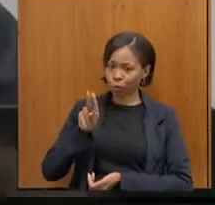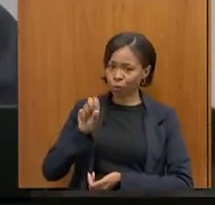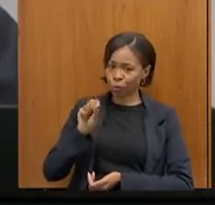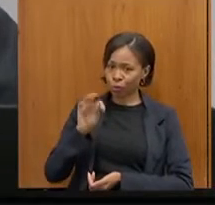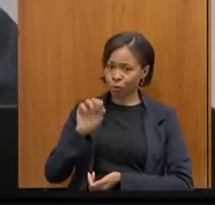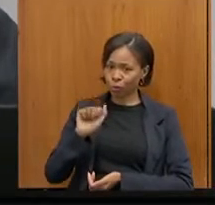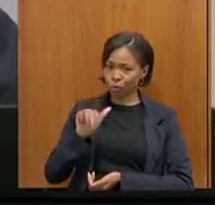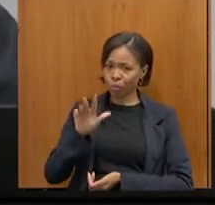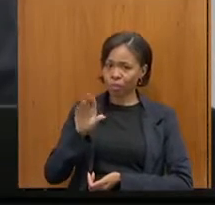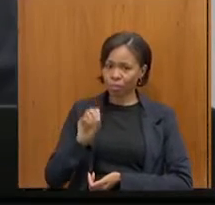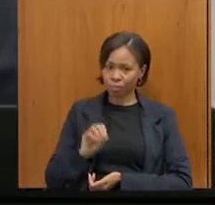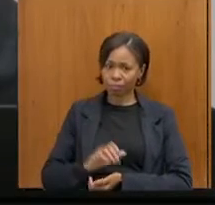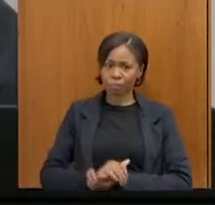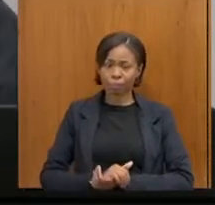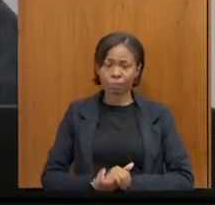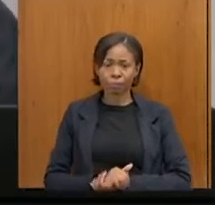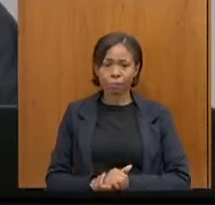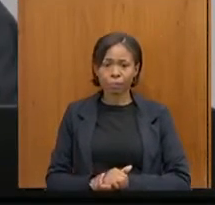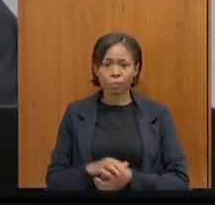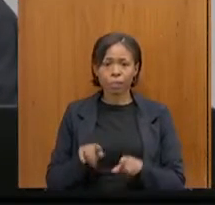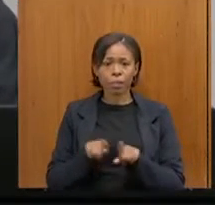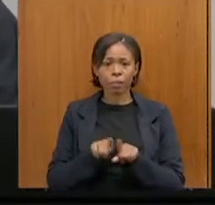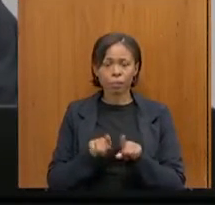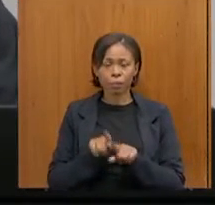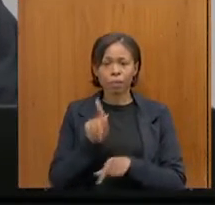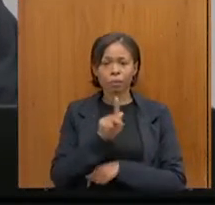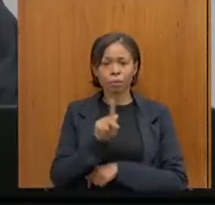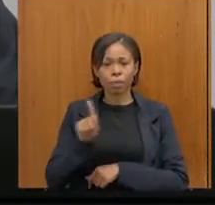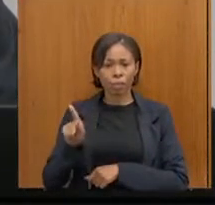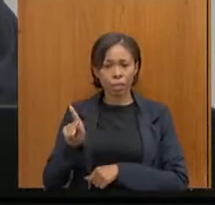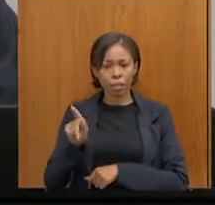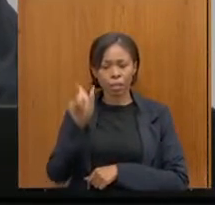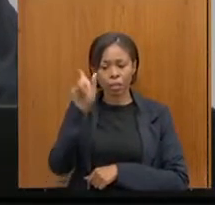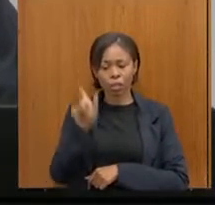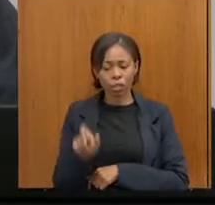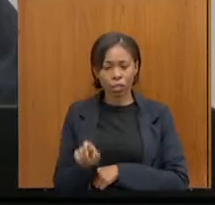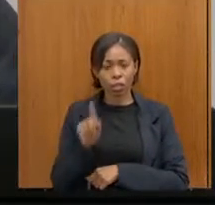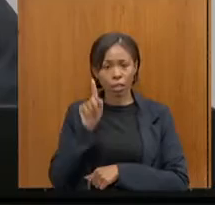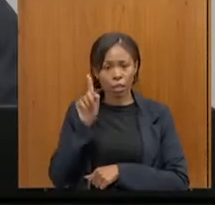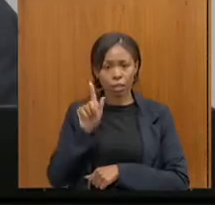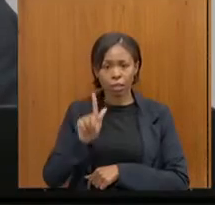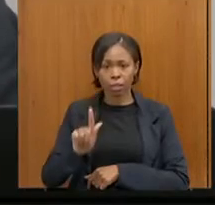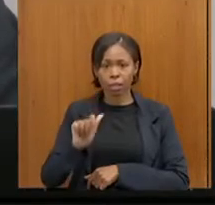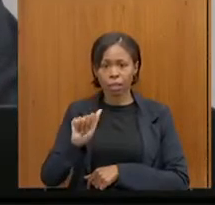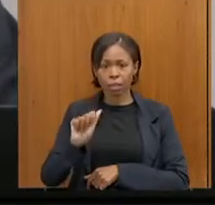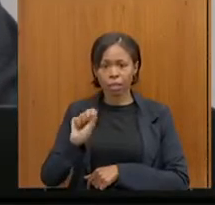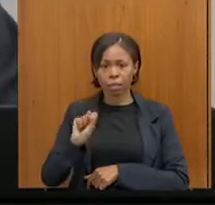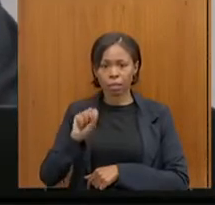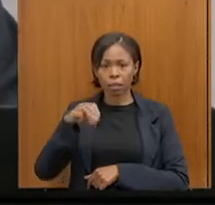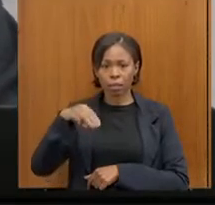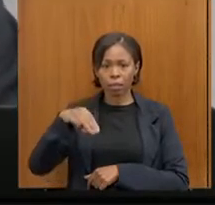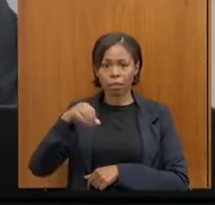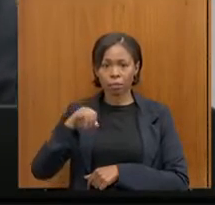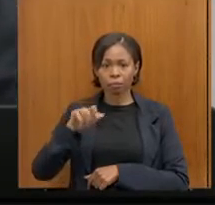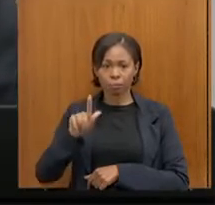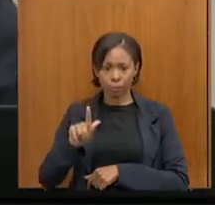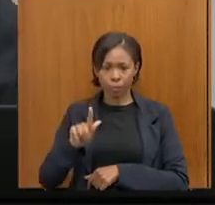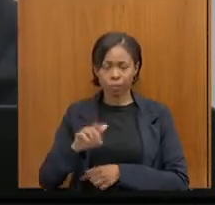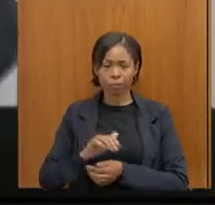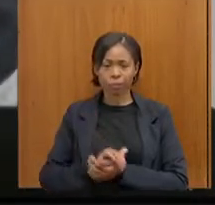a registrar a presença também do presidente da gasmig o meu amigo Pedro